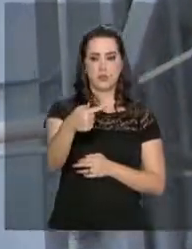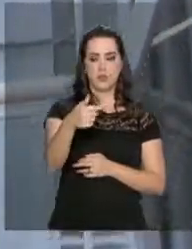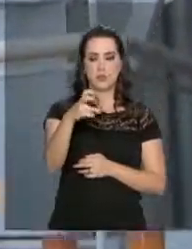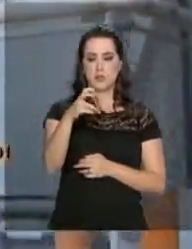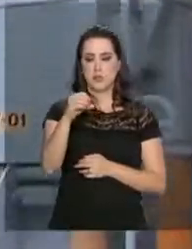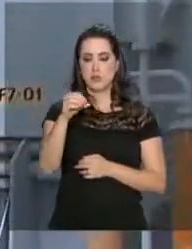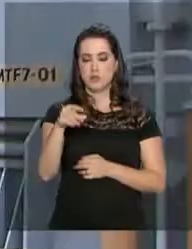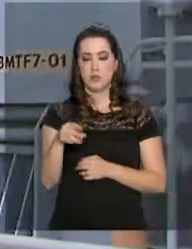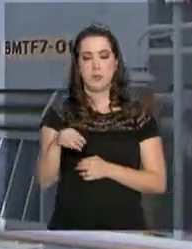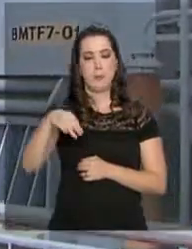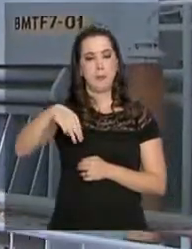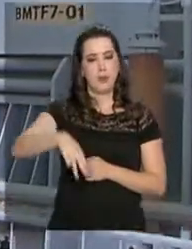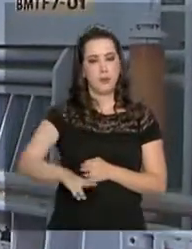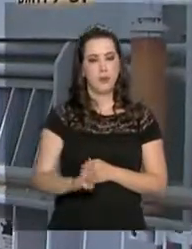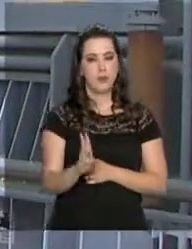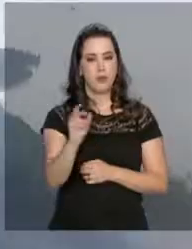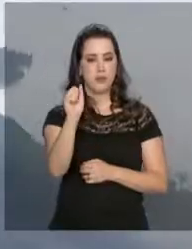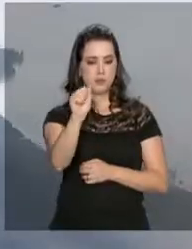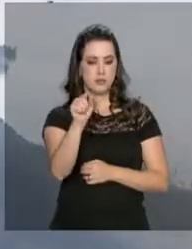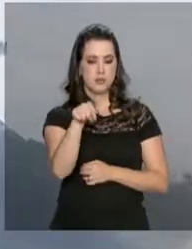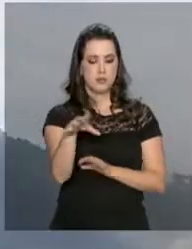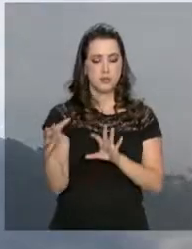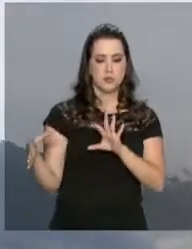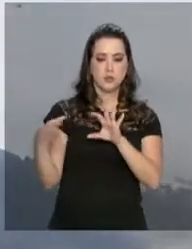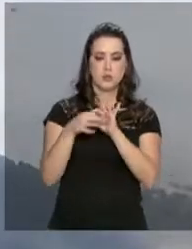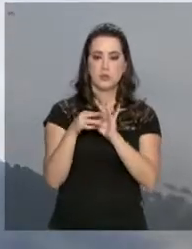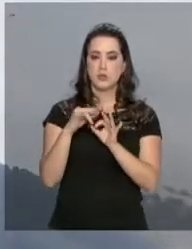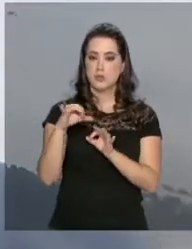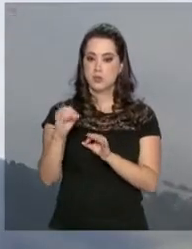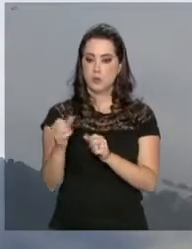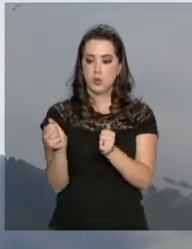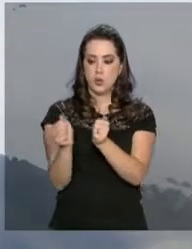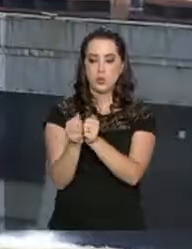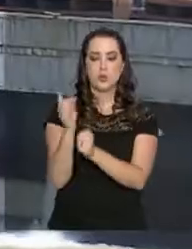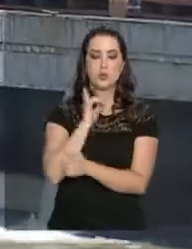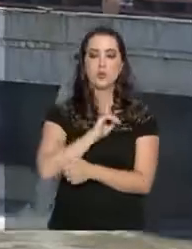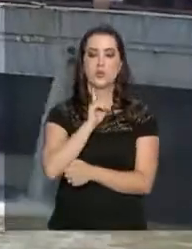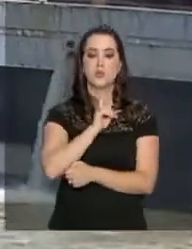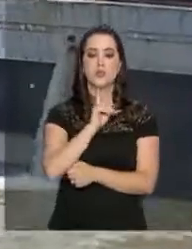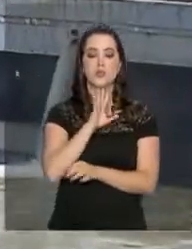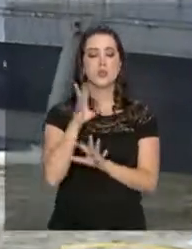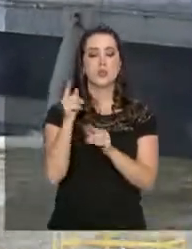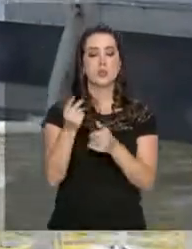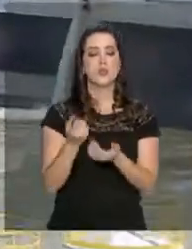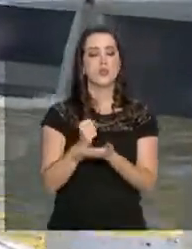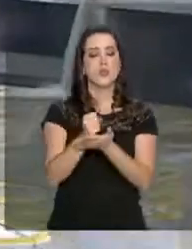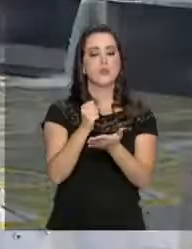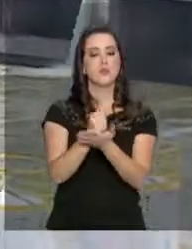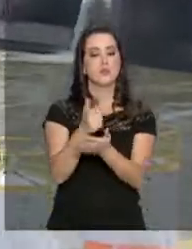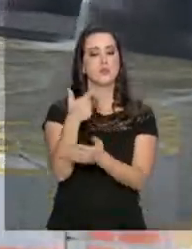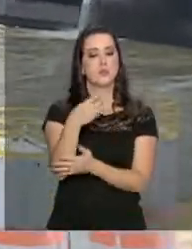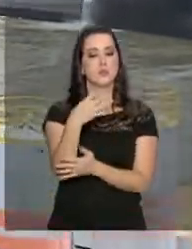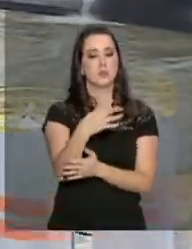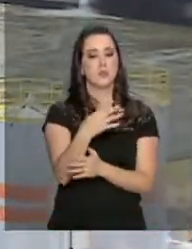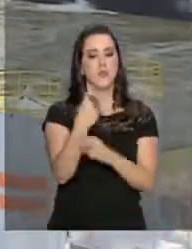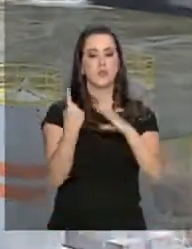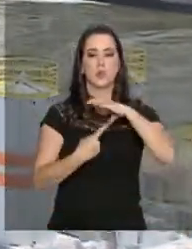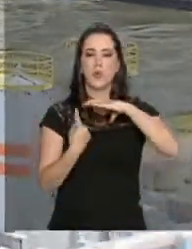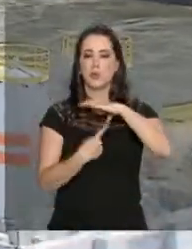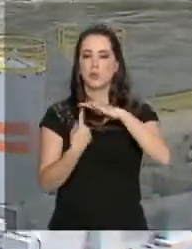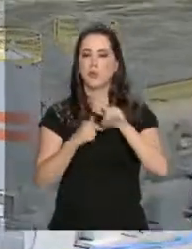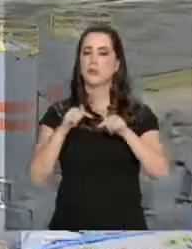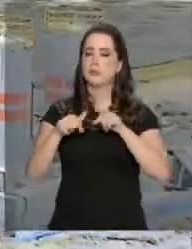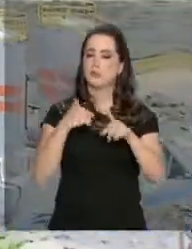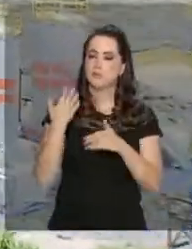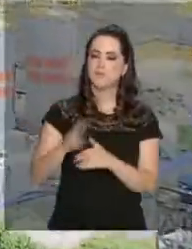500 megawatts por meio da ligação do xingu com estreito de minas gerais no total serão 24 turbinas em operação